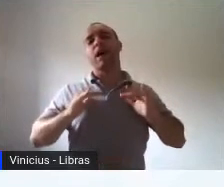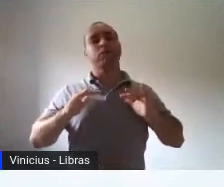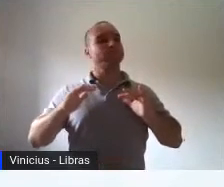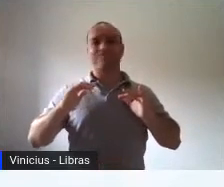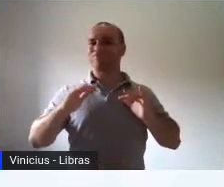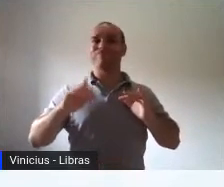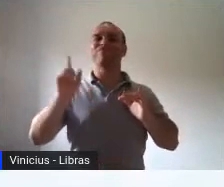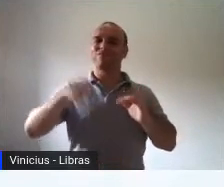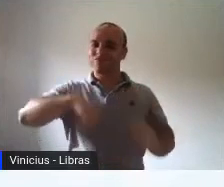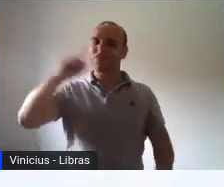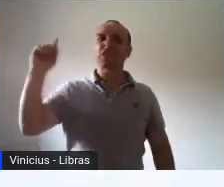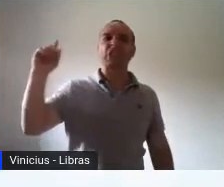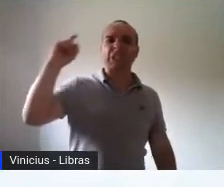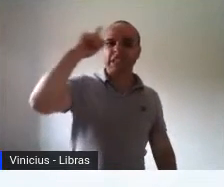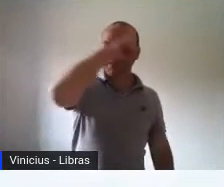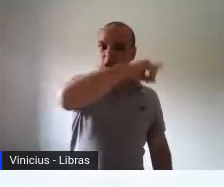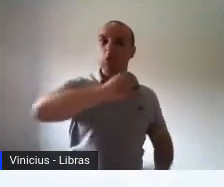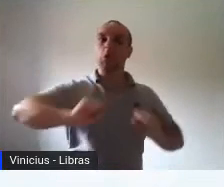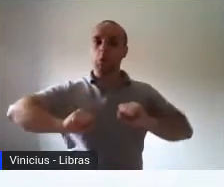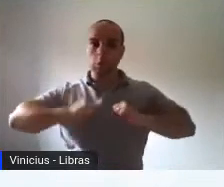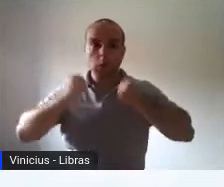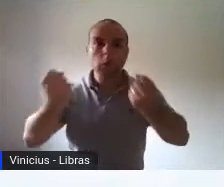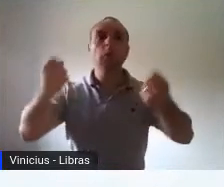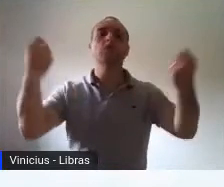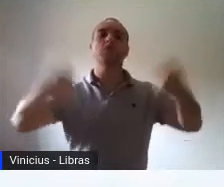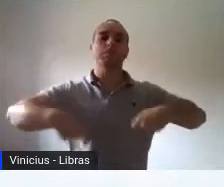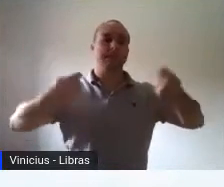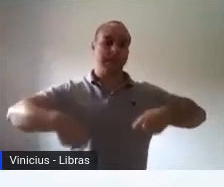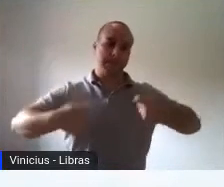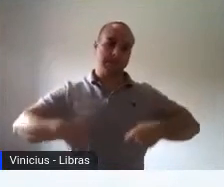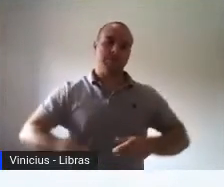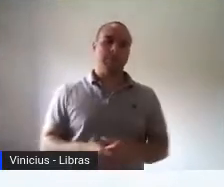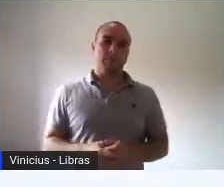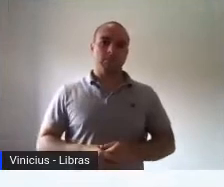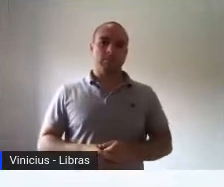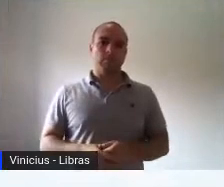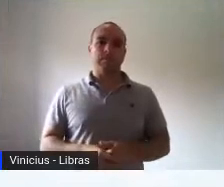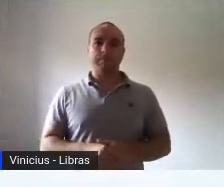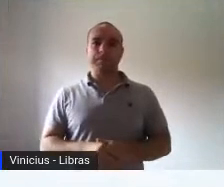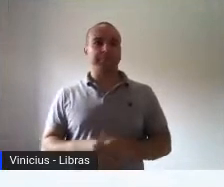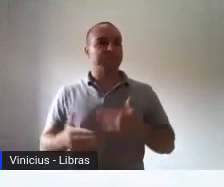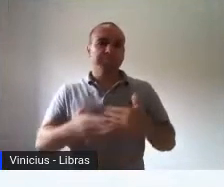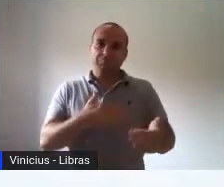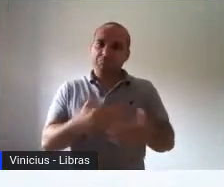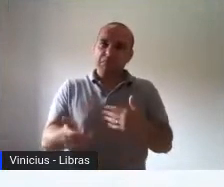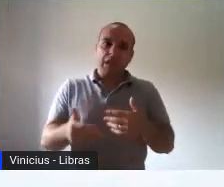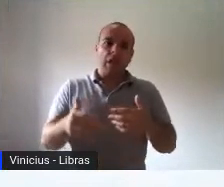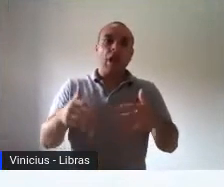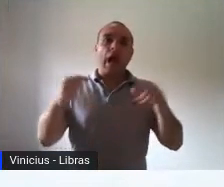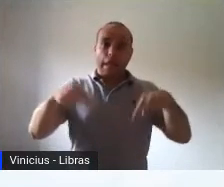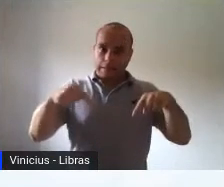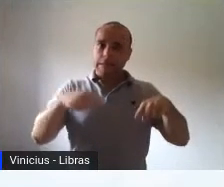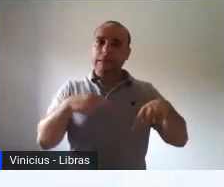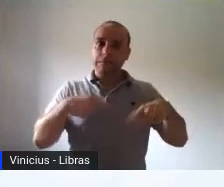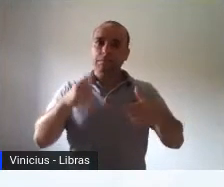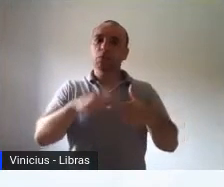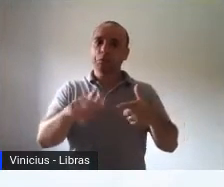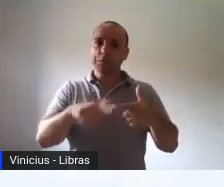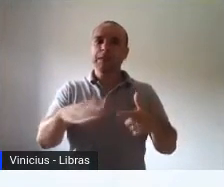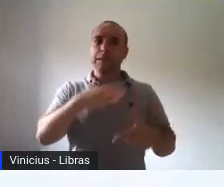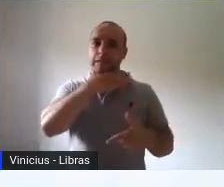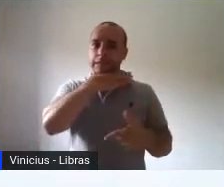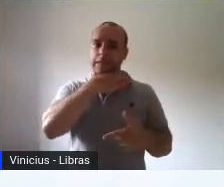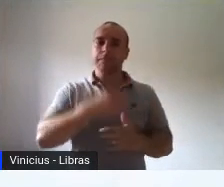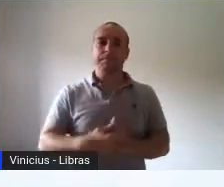para a gente conseguir avançar e passar por esse momento difícil, tanto da pandemia como a questão econômica e política que estamos vivendo. Amém.